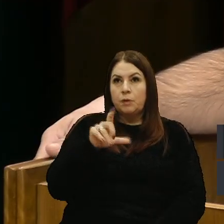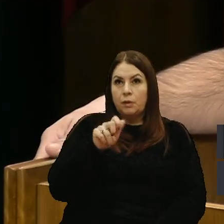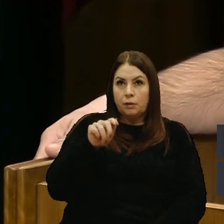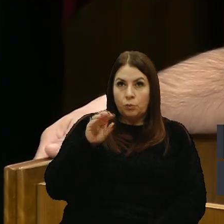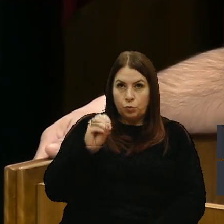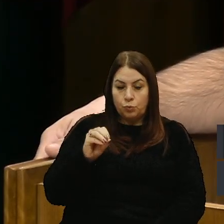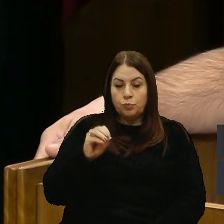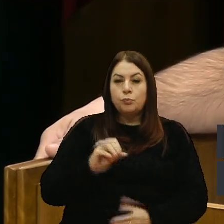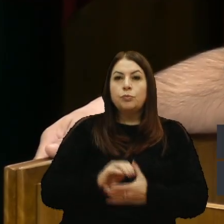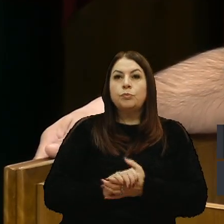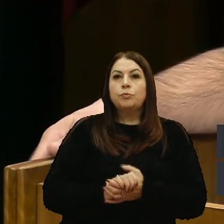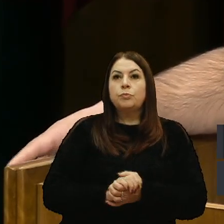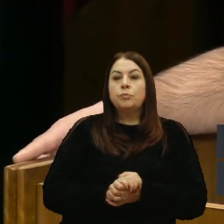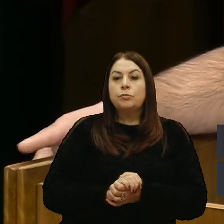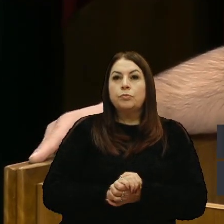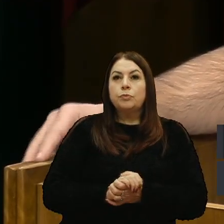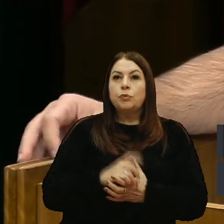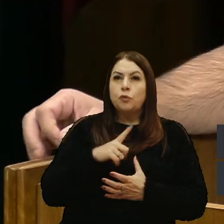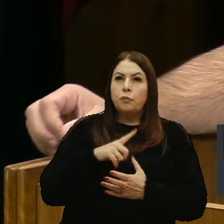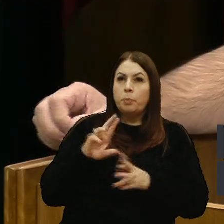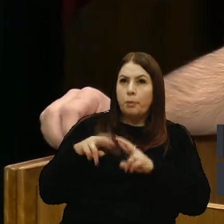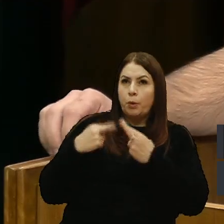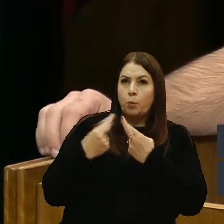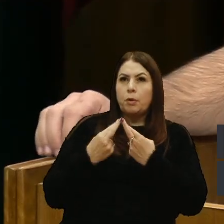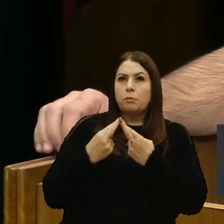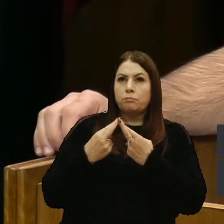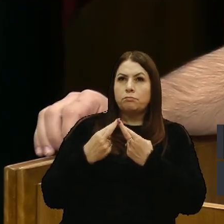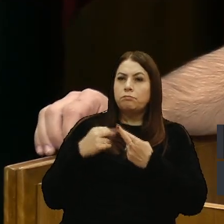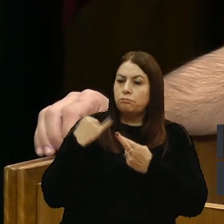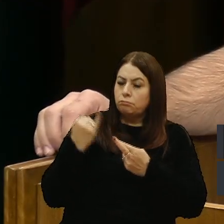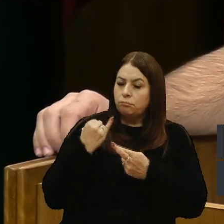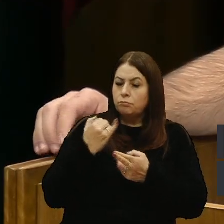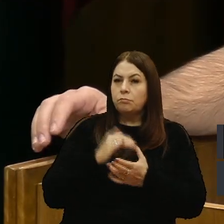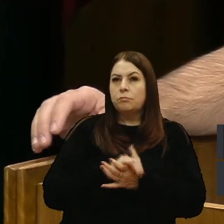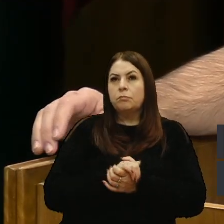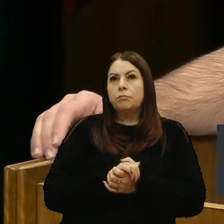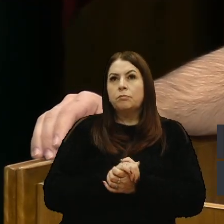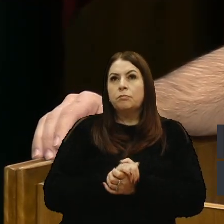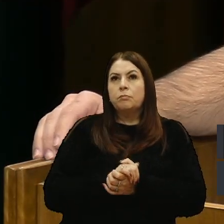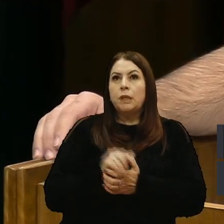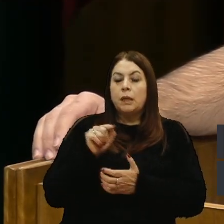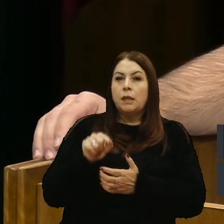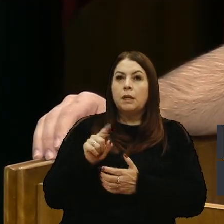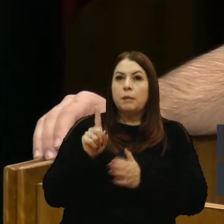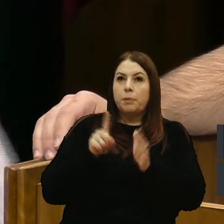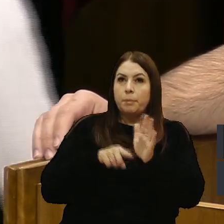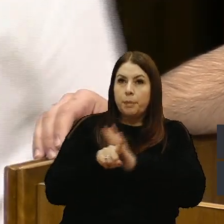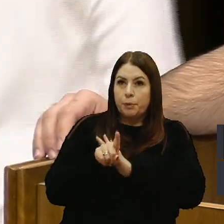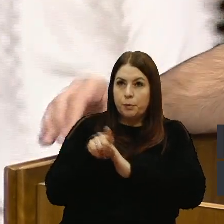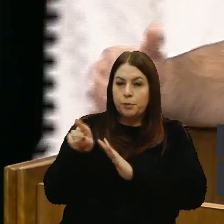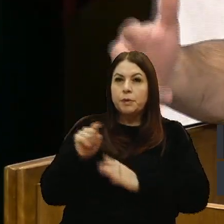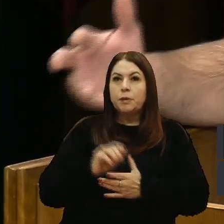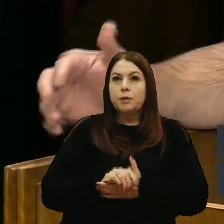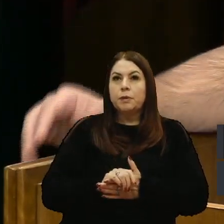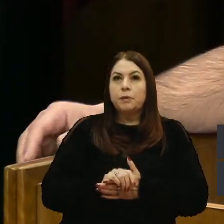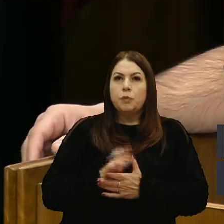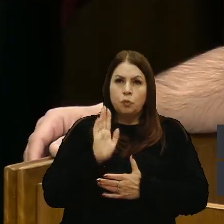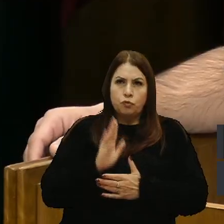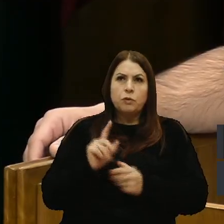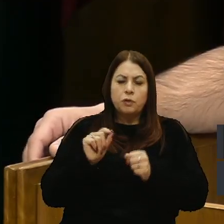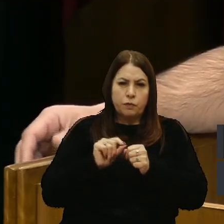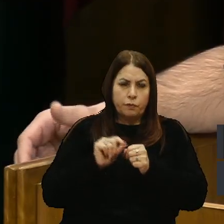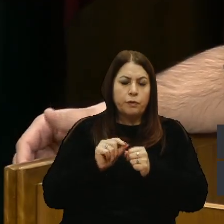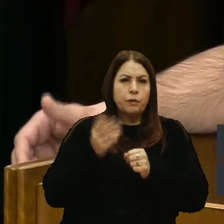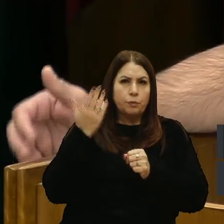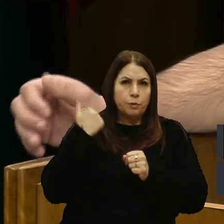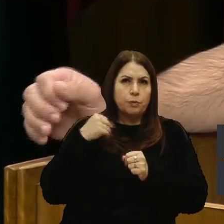Furlan. Nós tivemos uma reunião muito profícua e lá o meu questionamento, e que eu já havia feito também